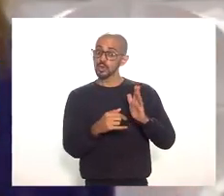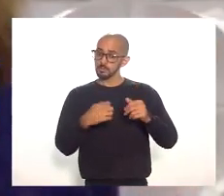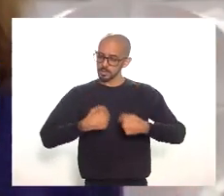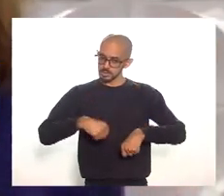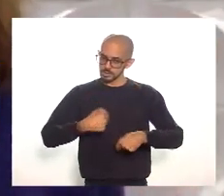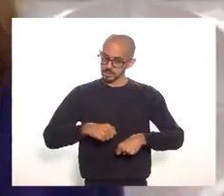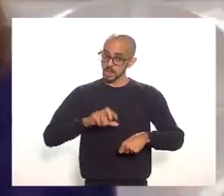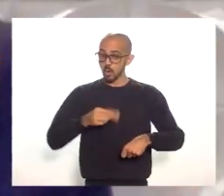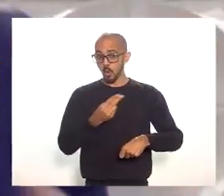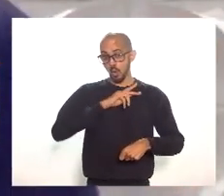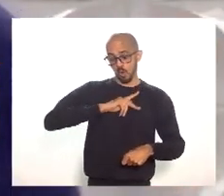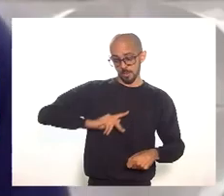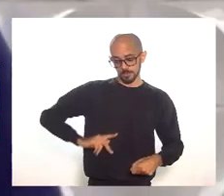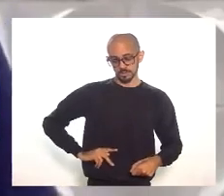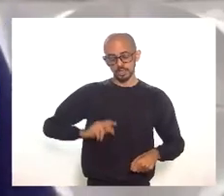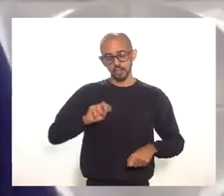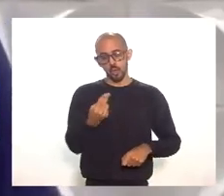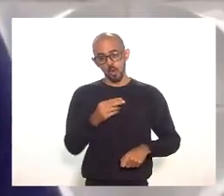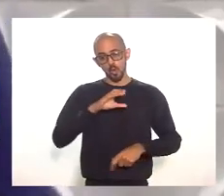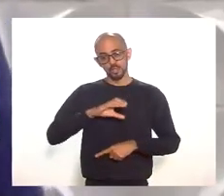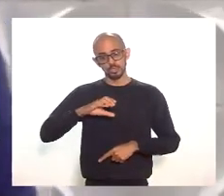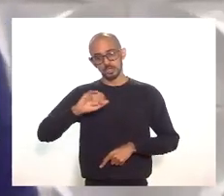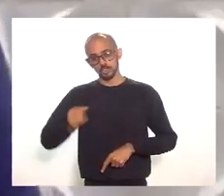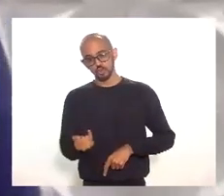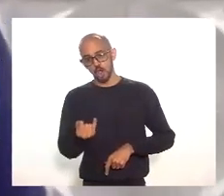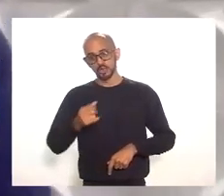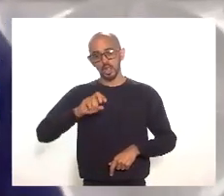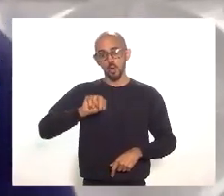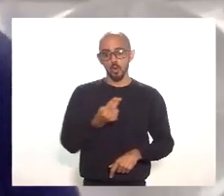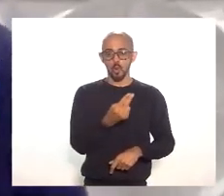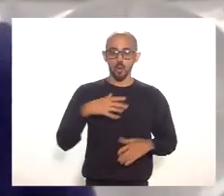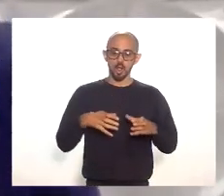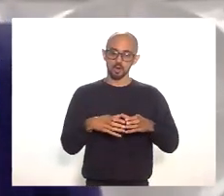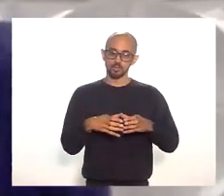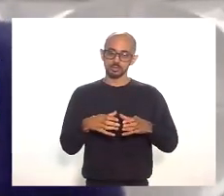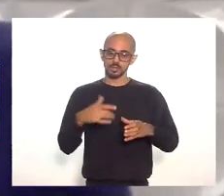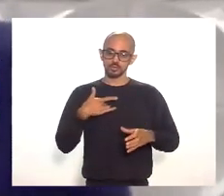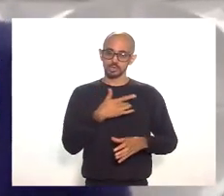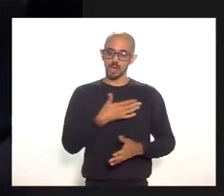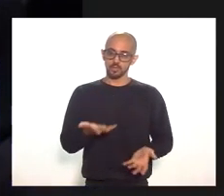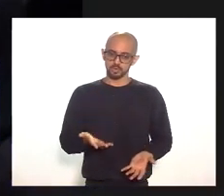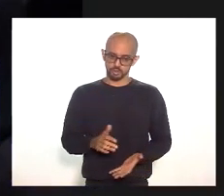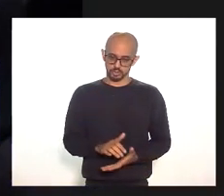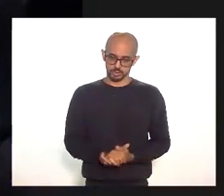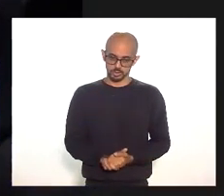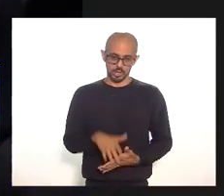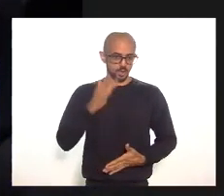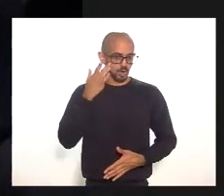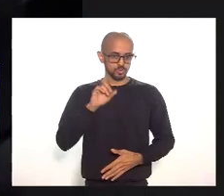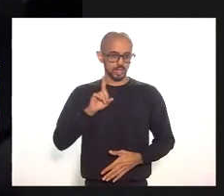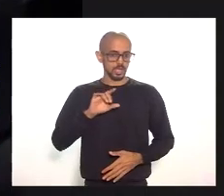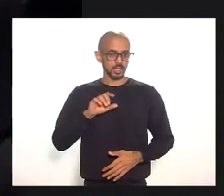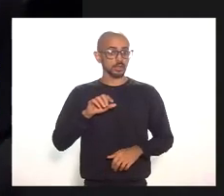na presidência, ou na CCJ, ou na Comissão de Saúde. Não sei se o deputado Márcio Pacheco quer